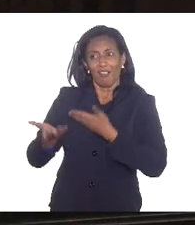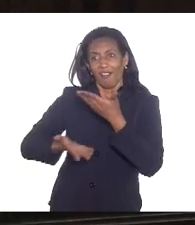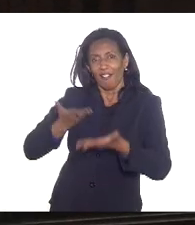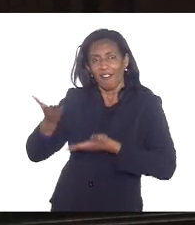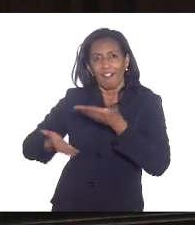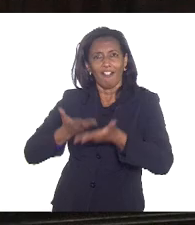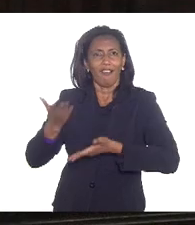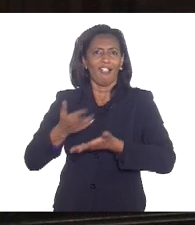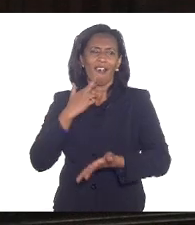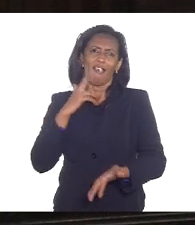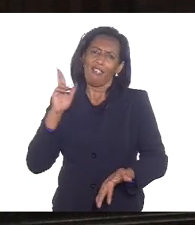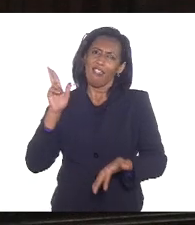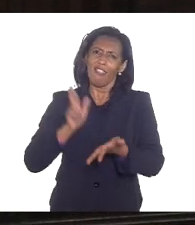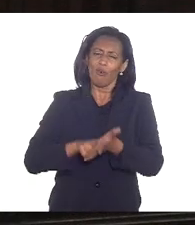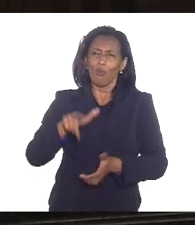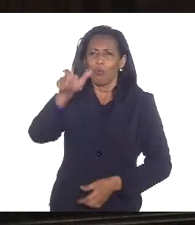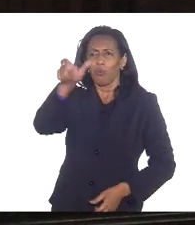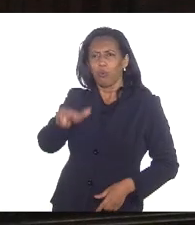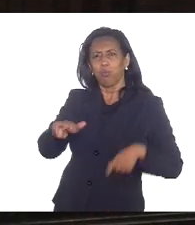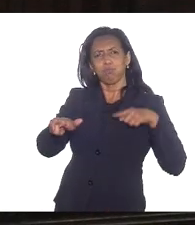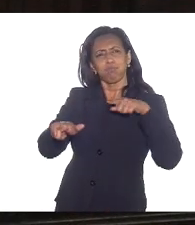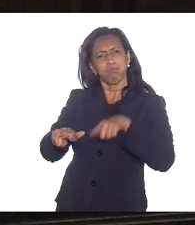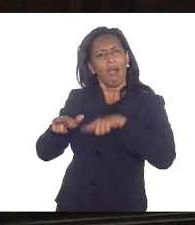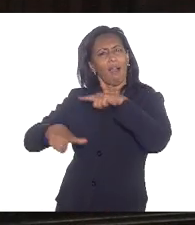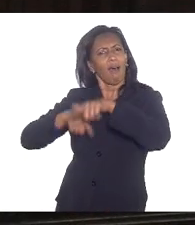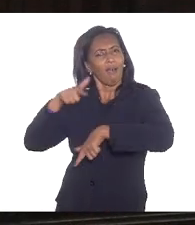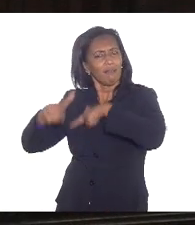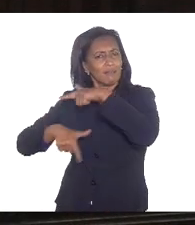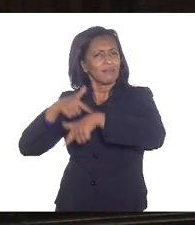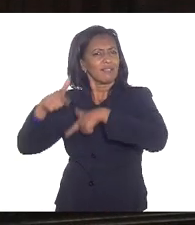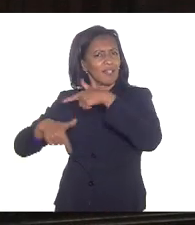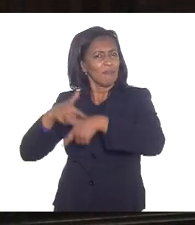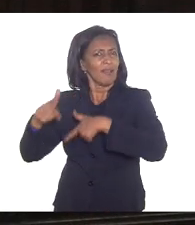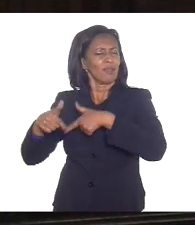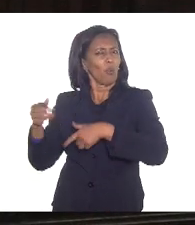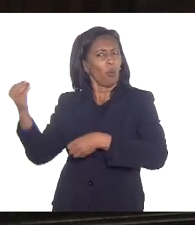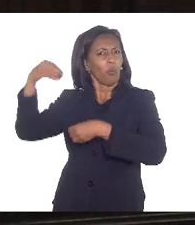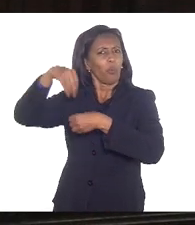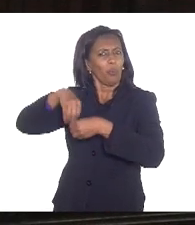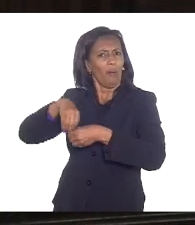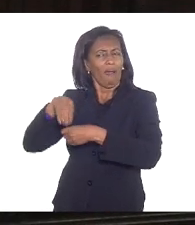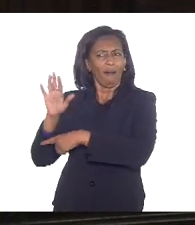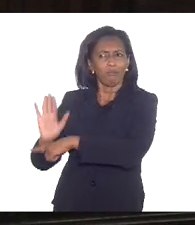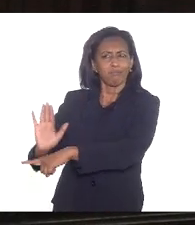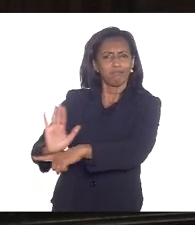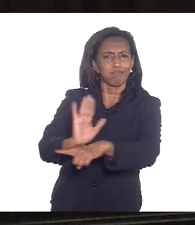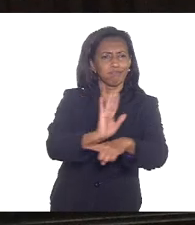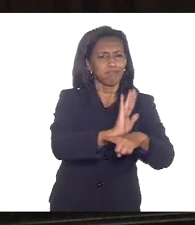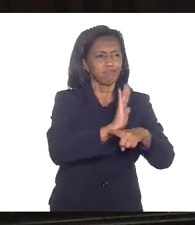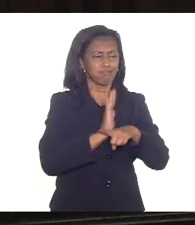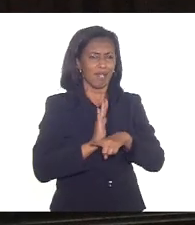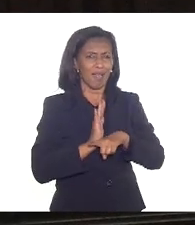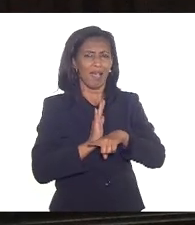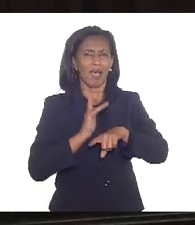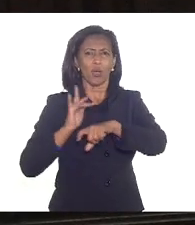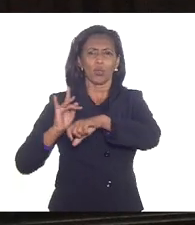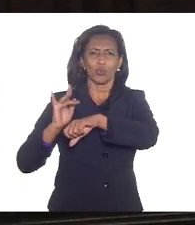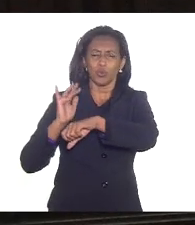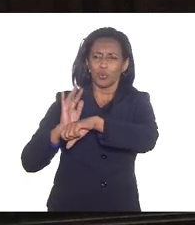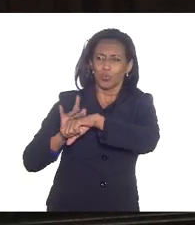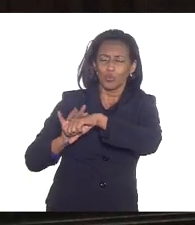tratava da questão do reconhecimento aos trabalhadores que atuavam no atendimento à hanseníase